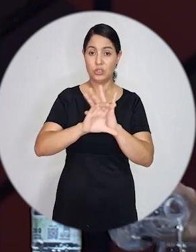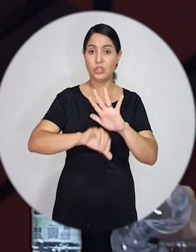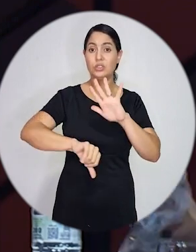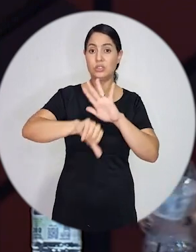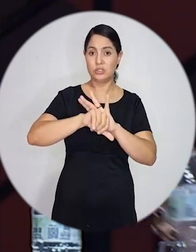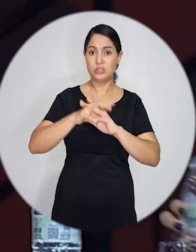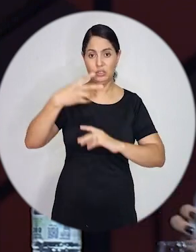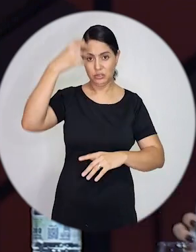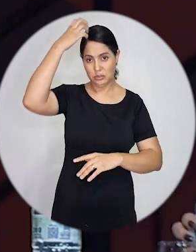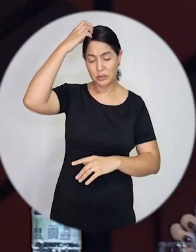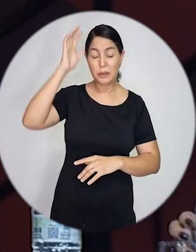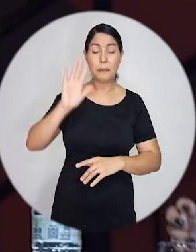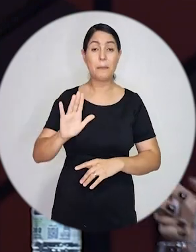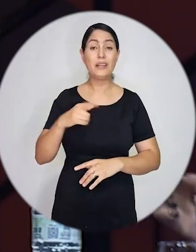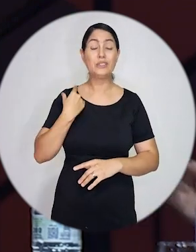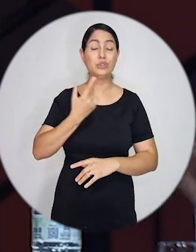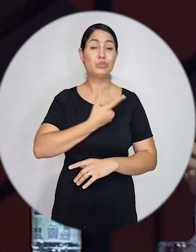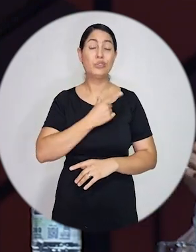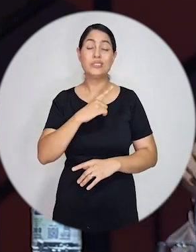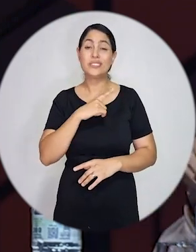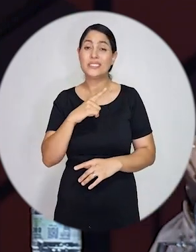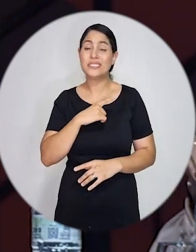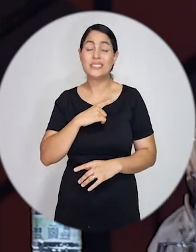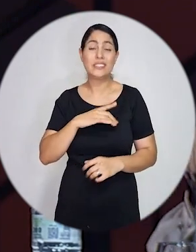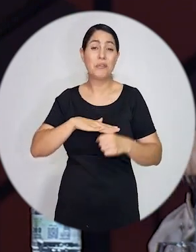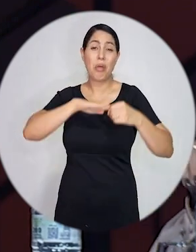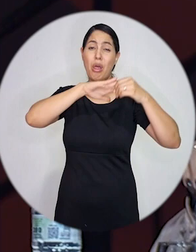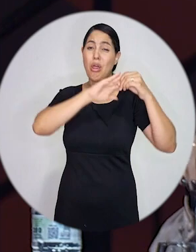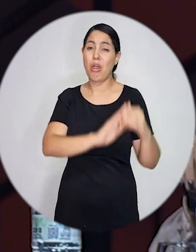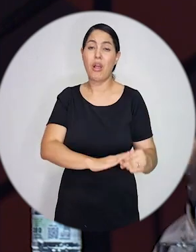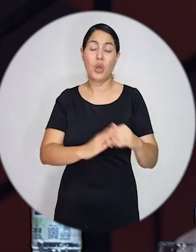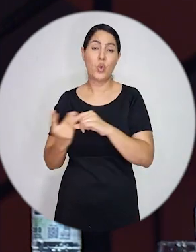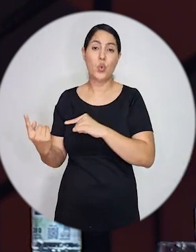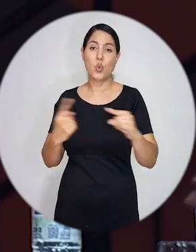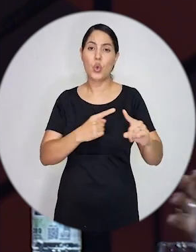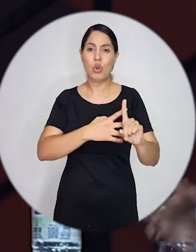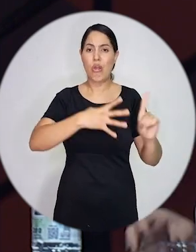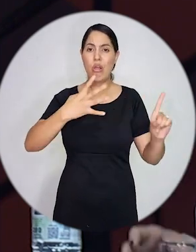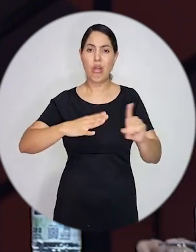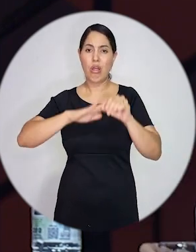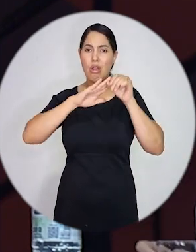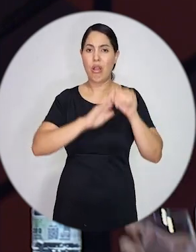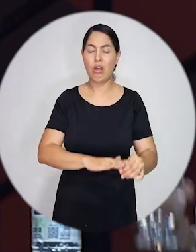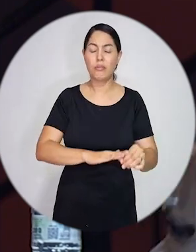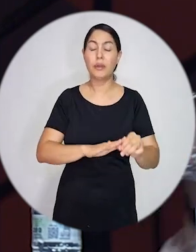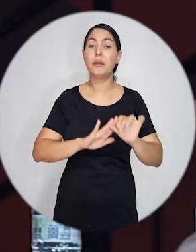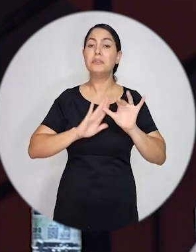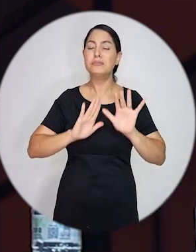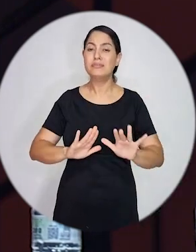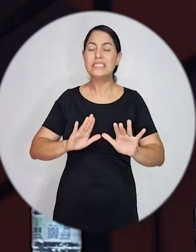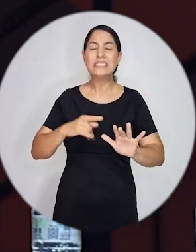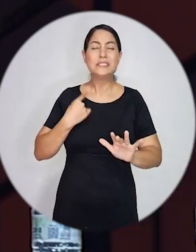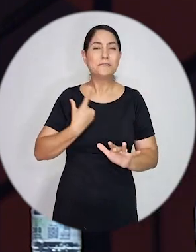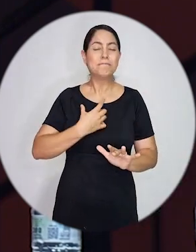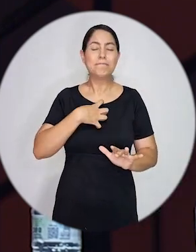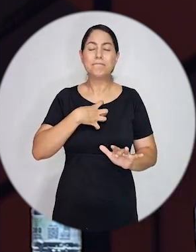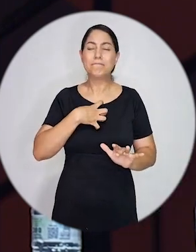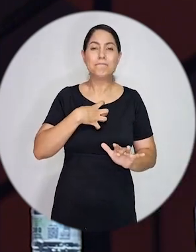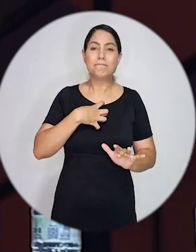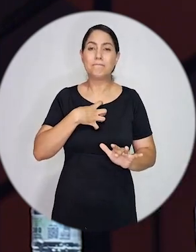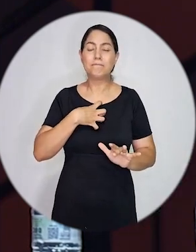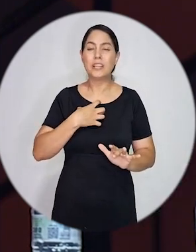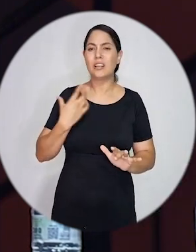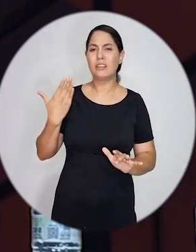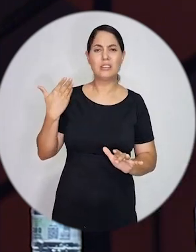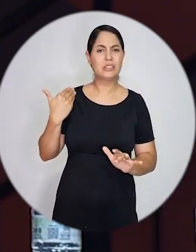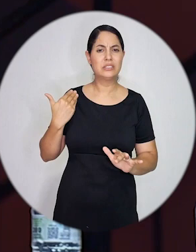do Império. Mas mesmo assim nós sempre tivemos um histórico de repressão muito potente contra a população LGBT. Porque por mais